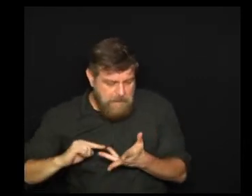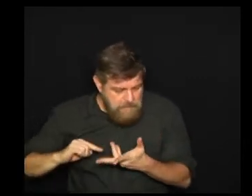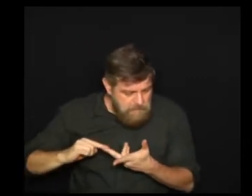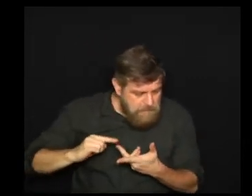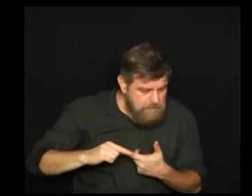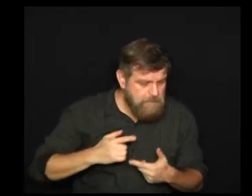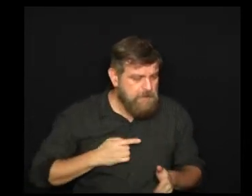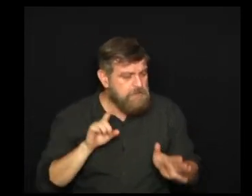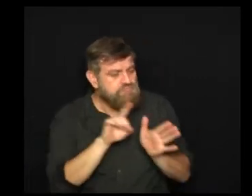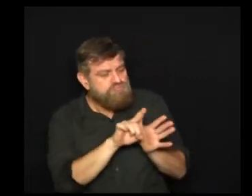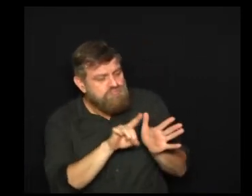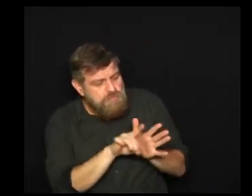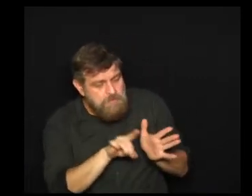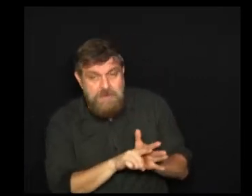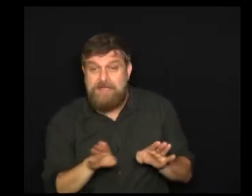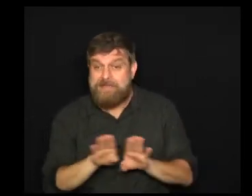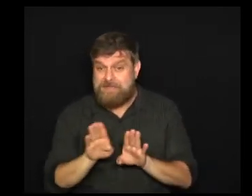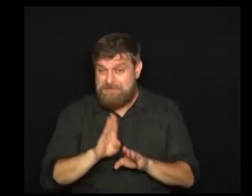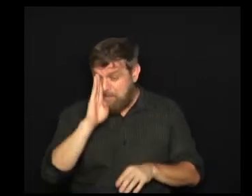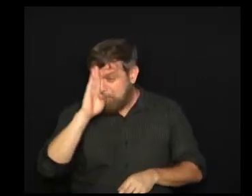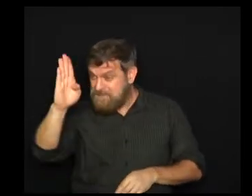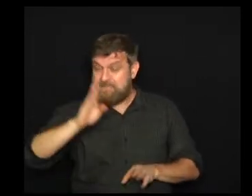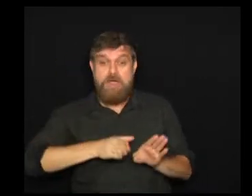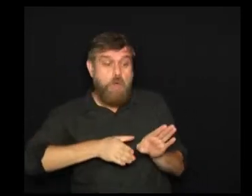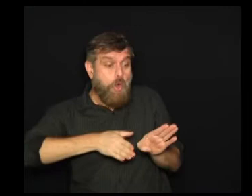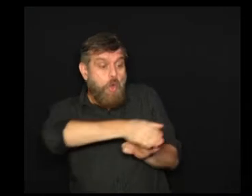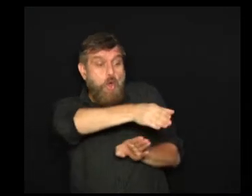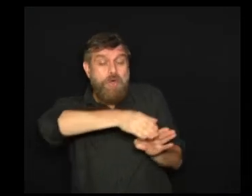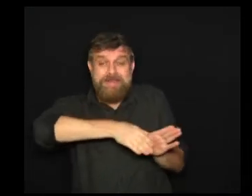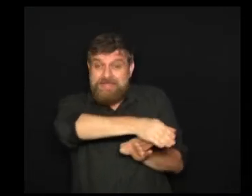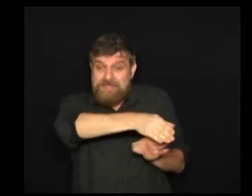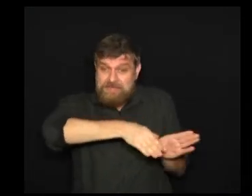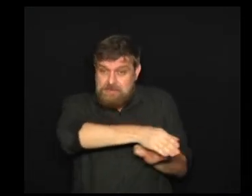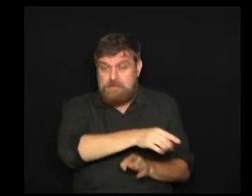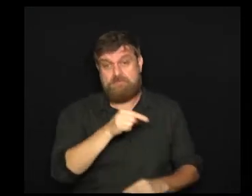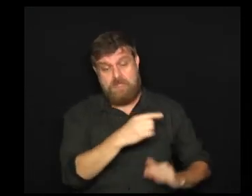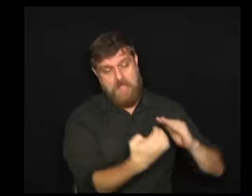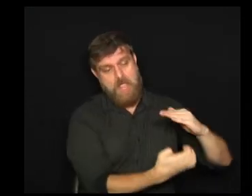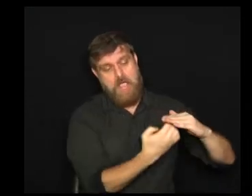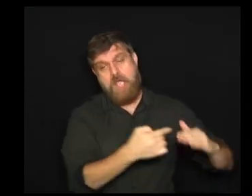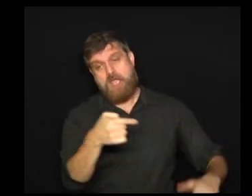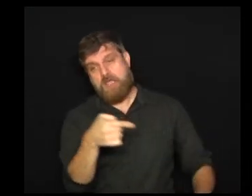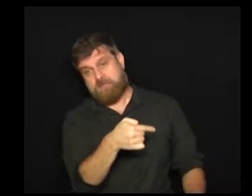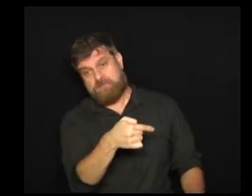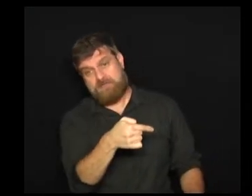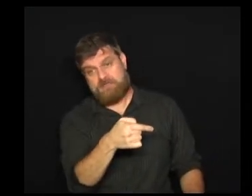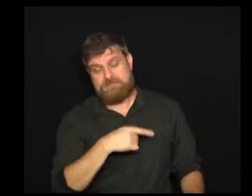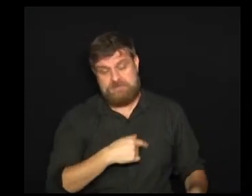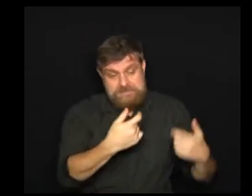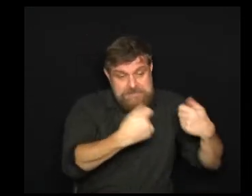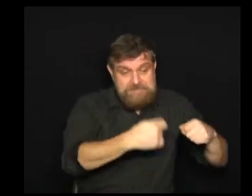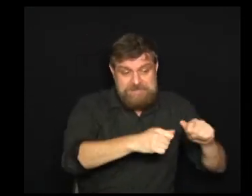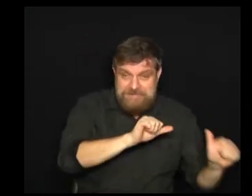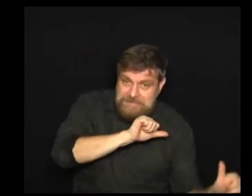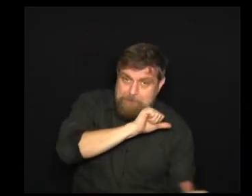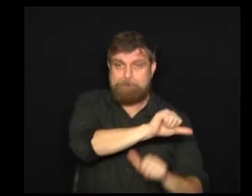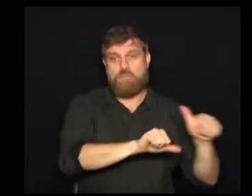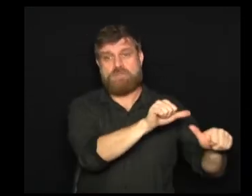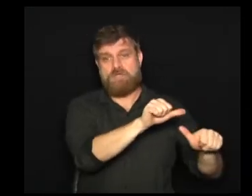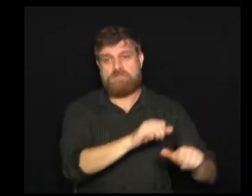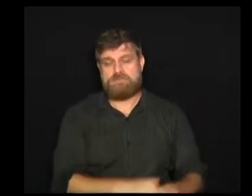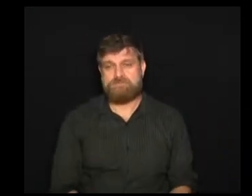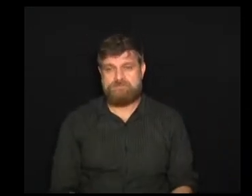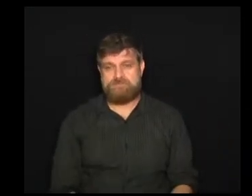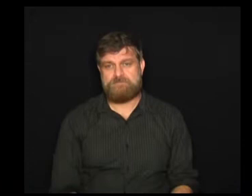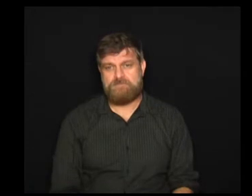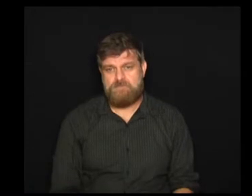esses questionamentos, fazer essas orientações. Agora, cabe às empresas também a querer fazer a mudança, né?